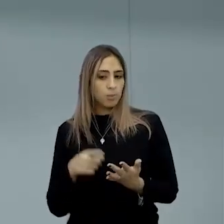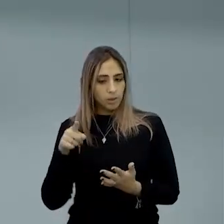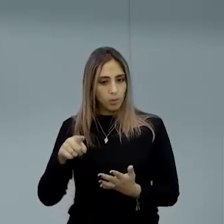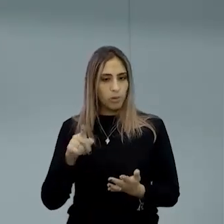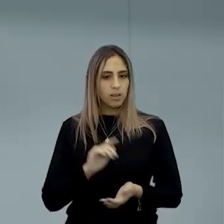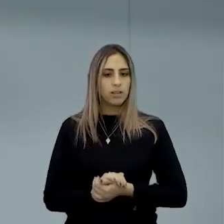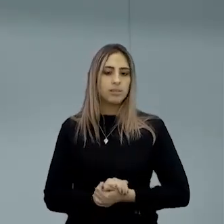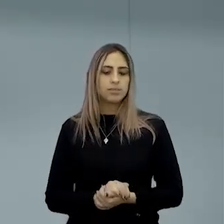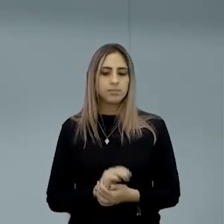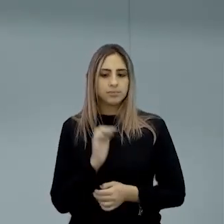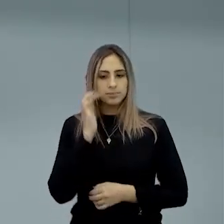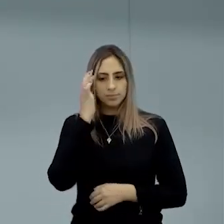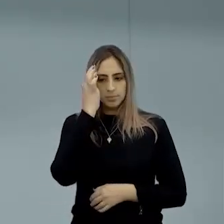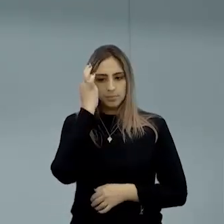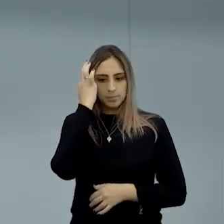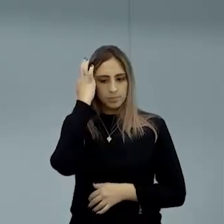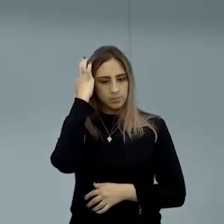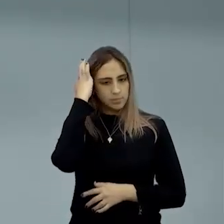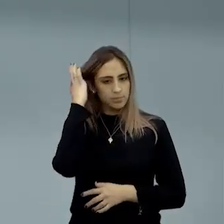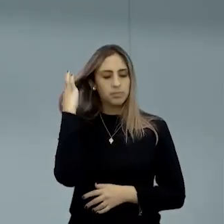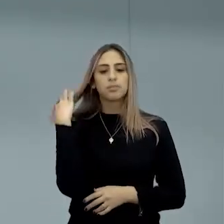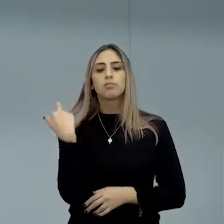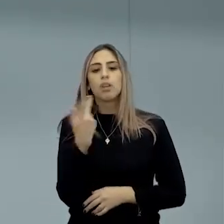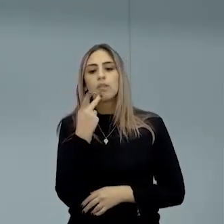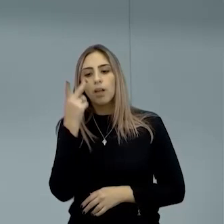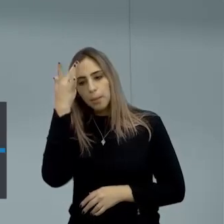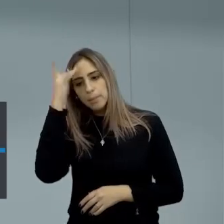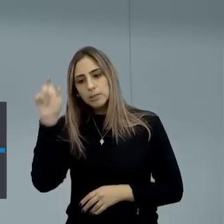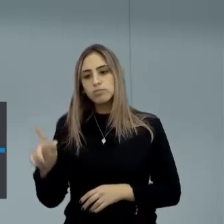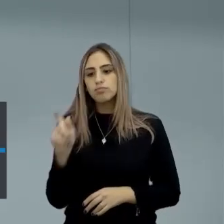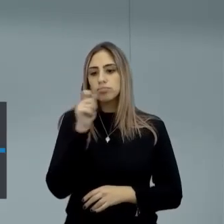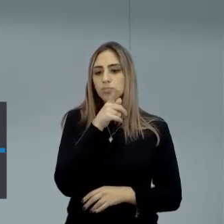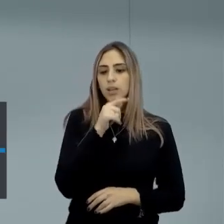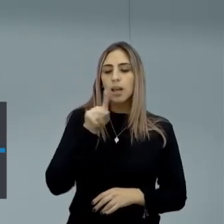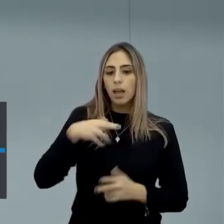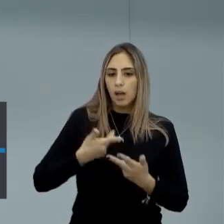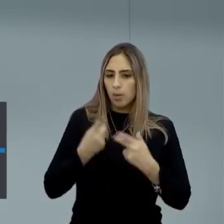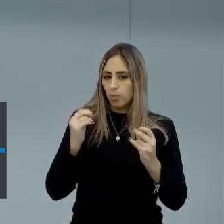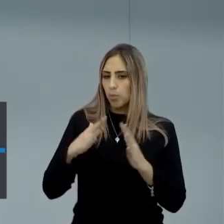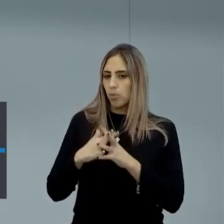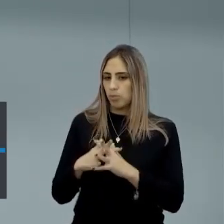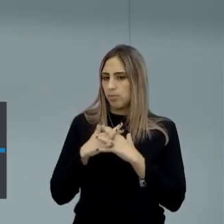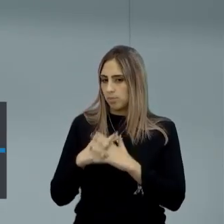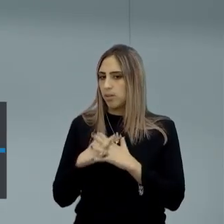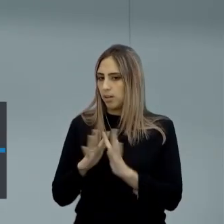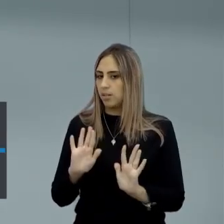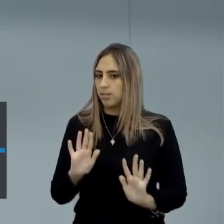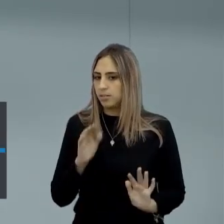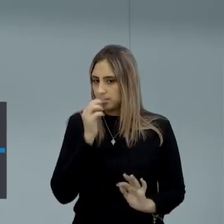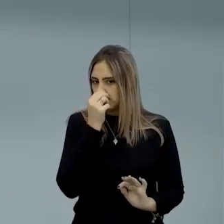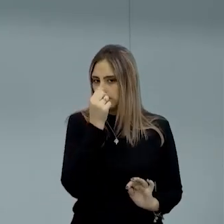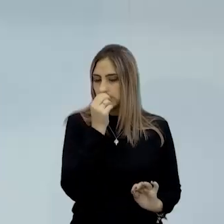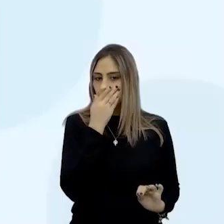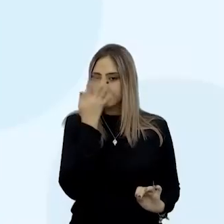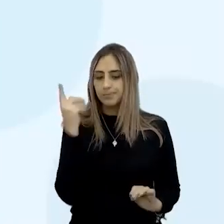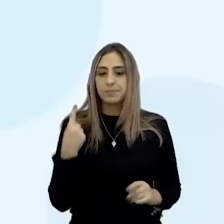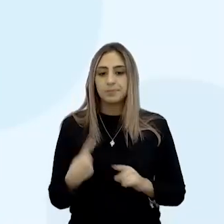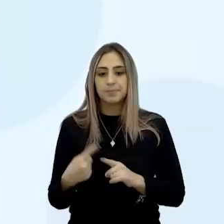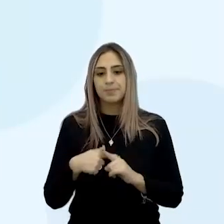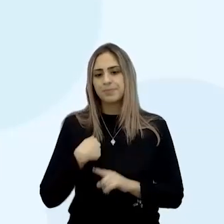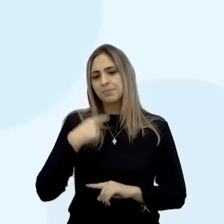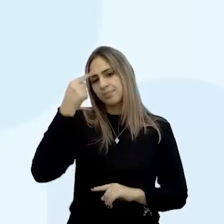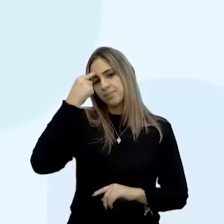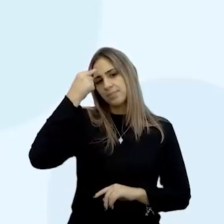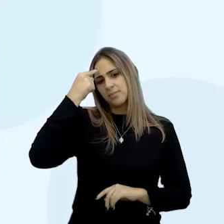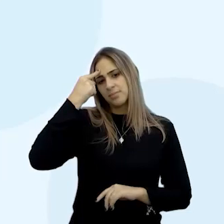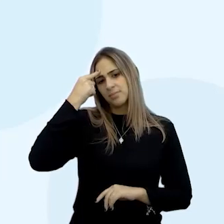já fica... Falar com o comediante, trazer o comediante é um pouco complicado. Por quê? Porque eu fico pensando,